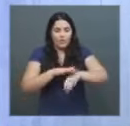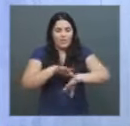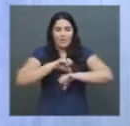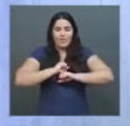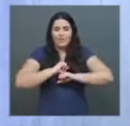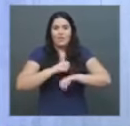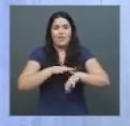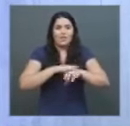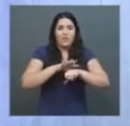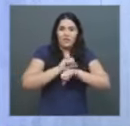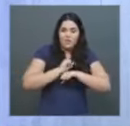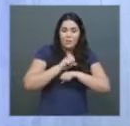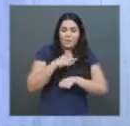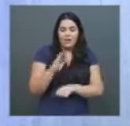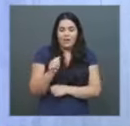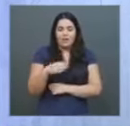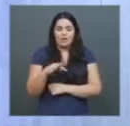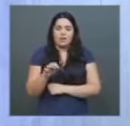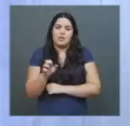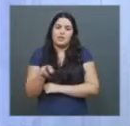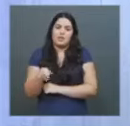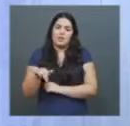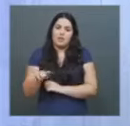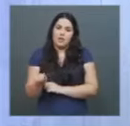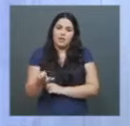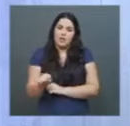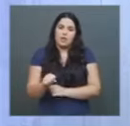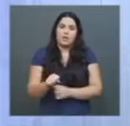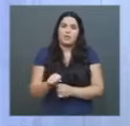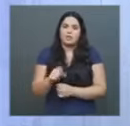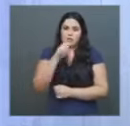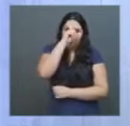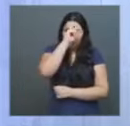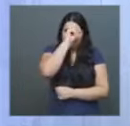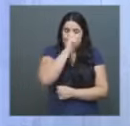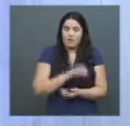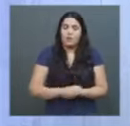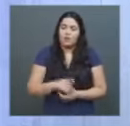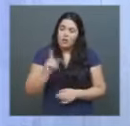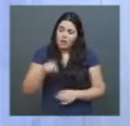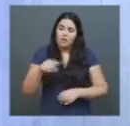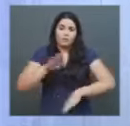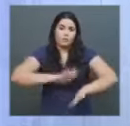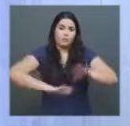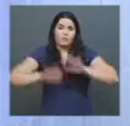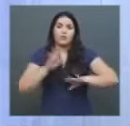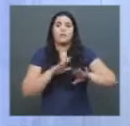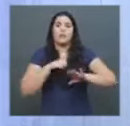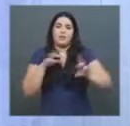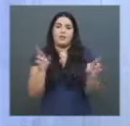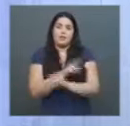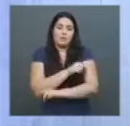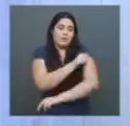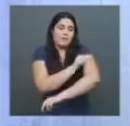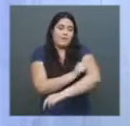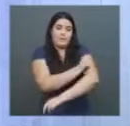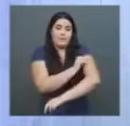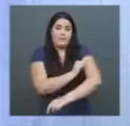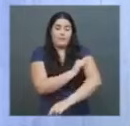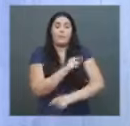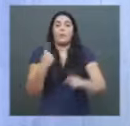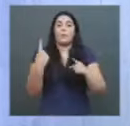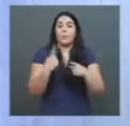infecção por bactérias hospitalares. Então, tudo isso faz parte de um cuidado que está relacionado muito com a enfermagem, porque a enfermagem, ela